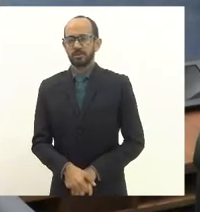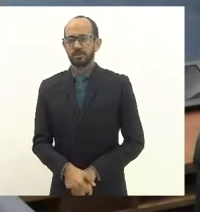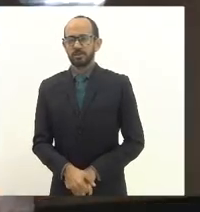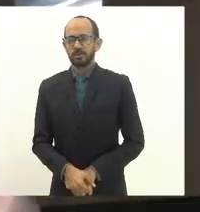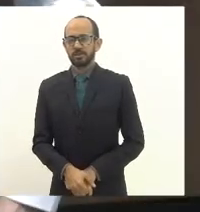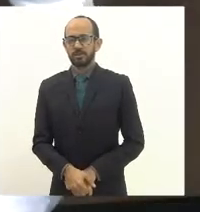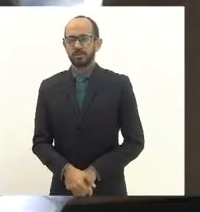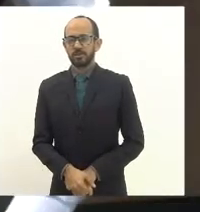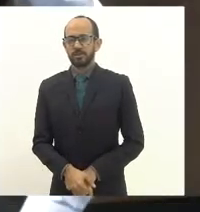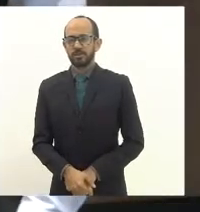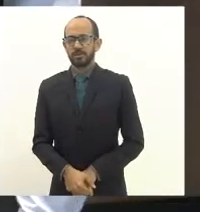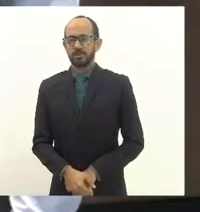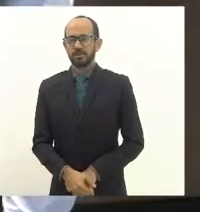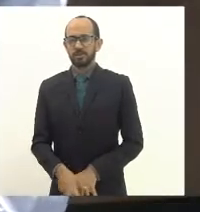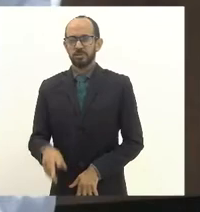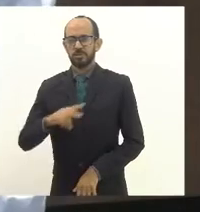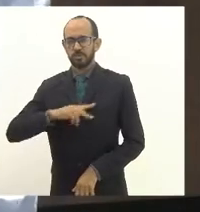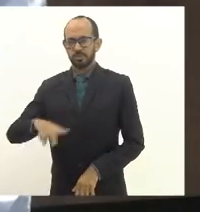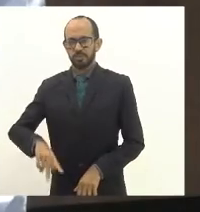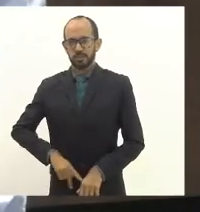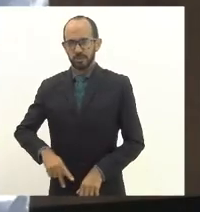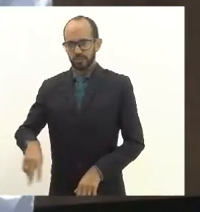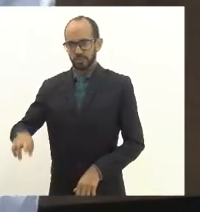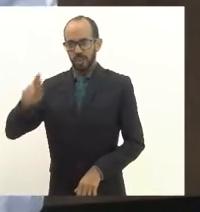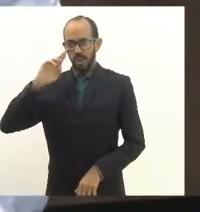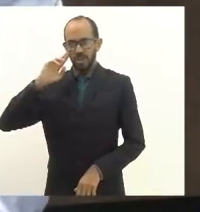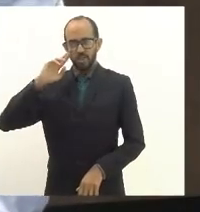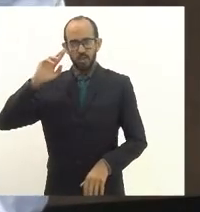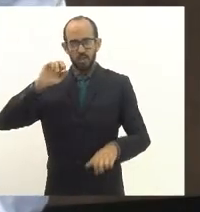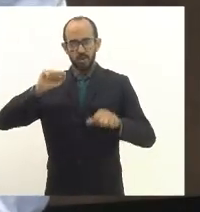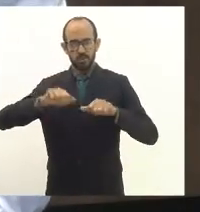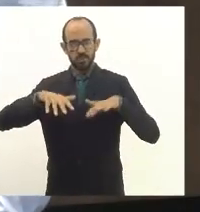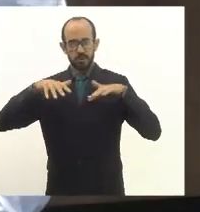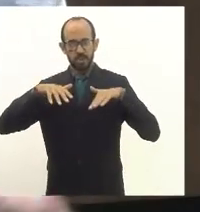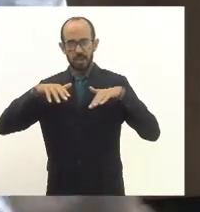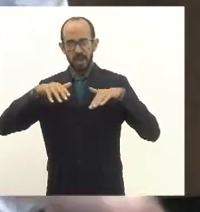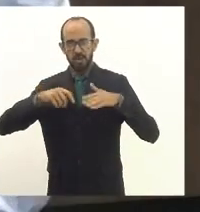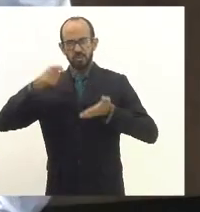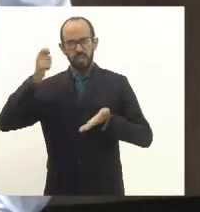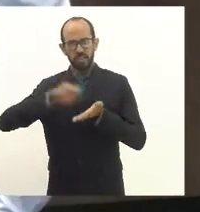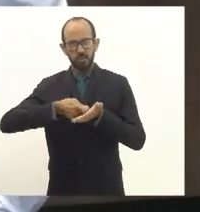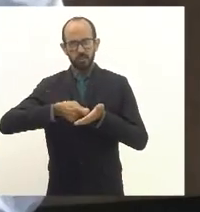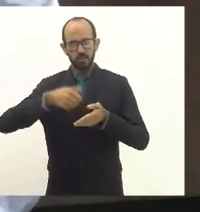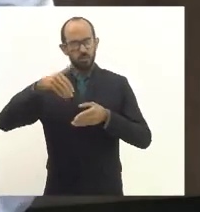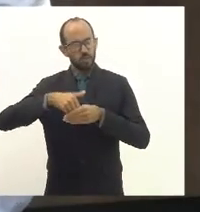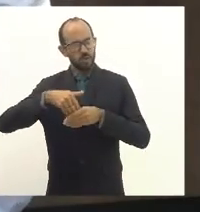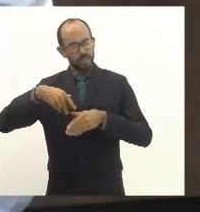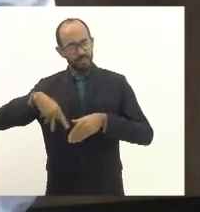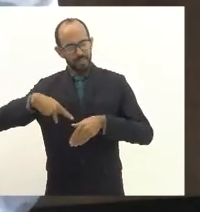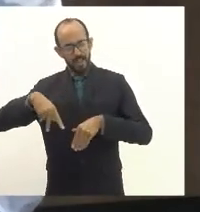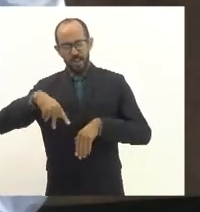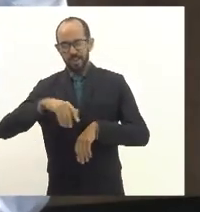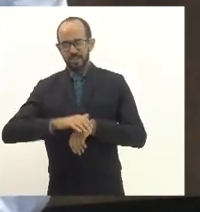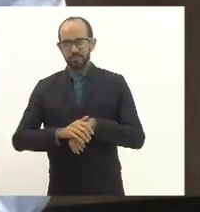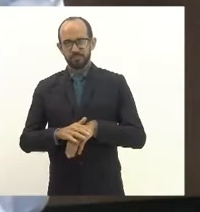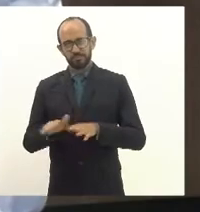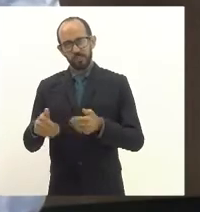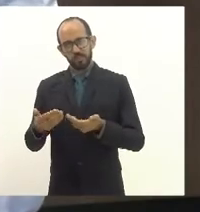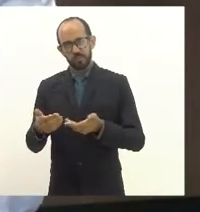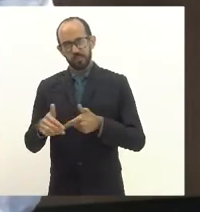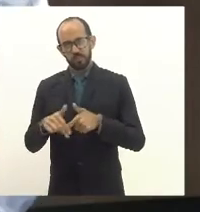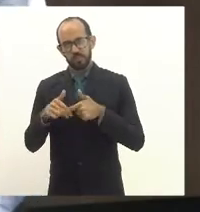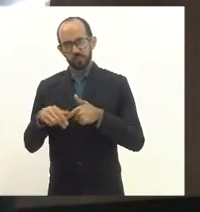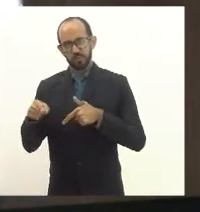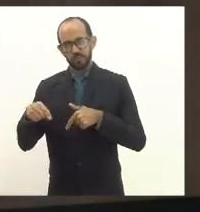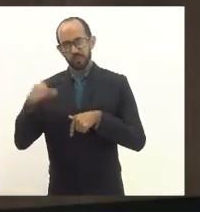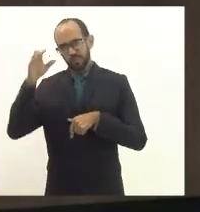Presidente, eu vou... A dona do plenário determinou que o voto tem que ser dela, tá? Aí eu vou declinar, tia Ju, por